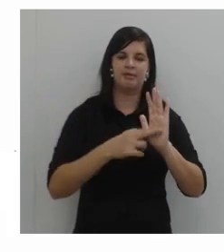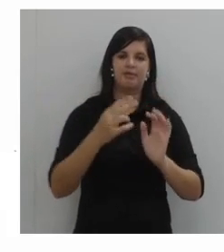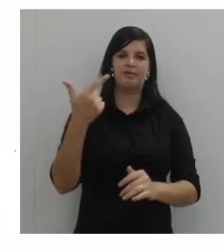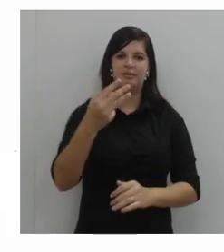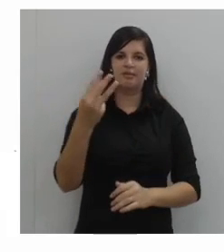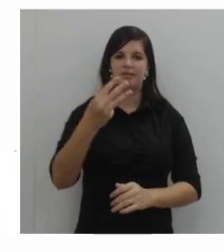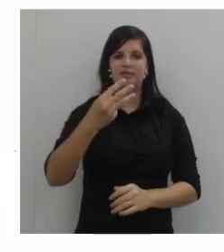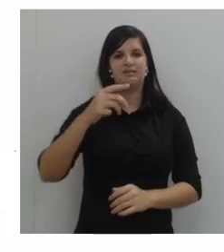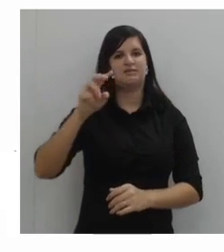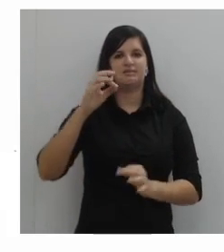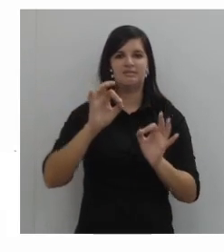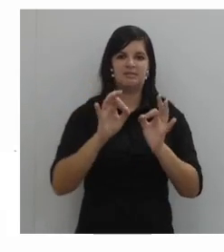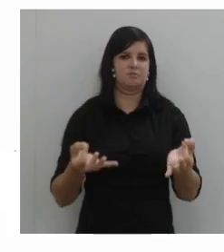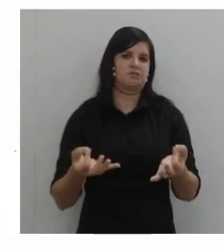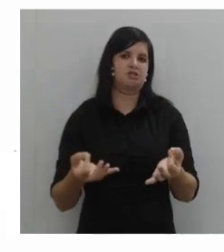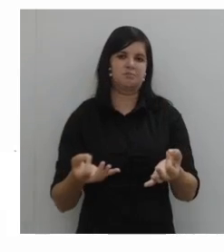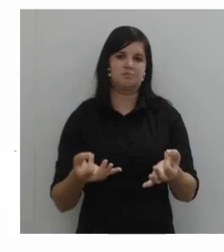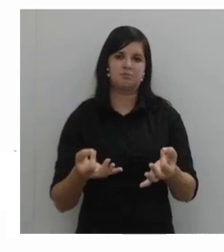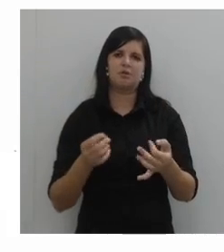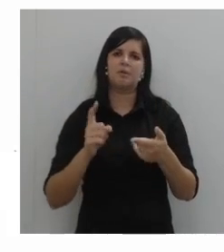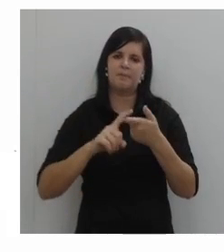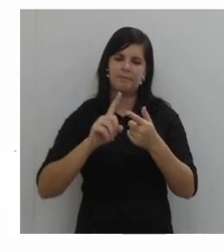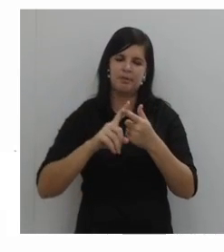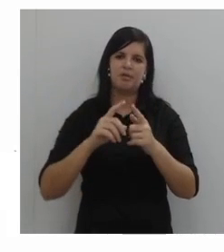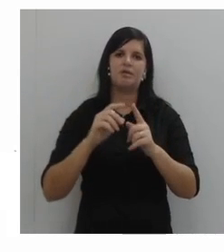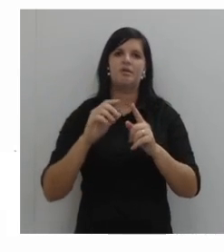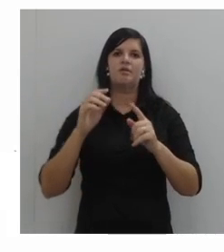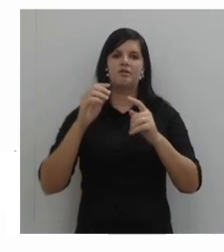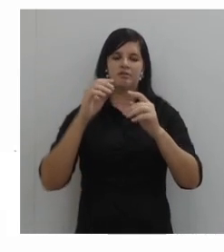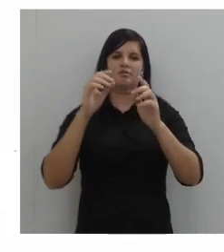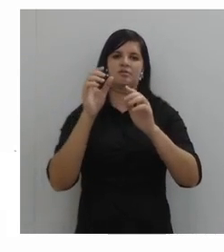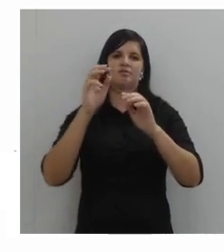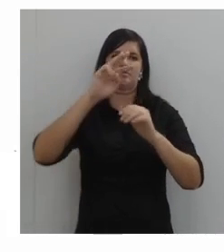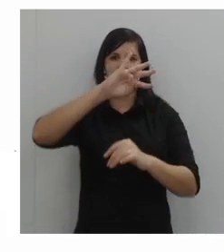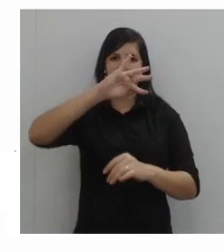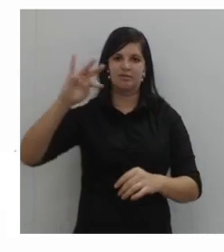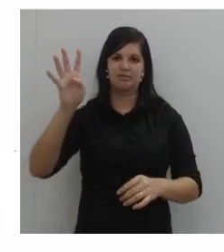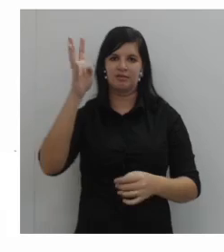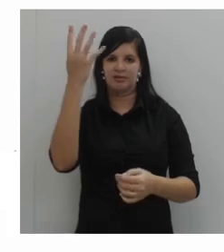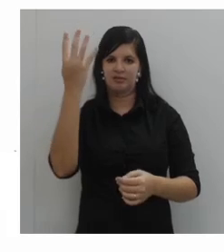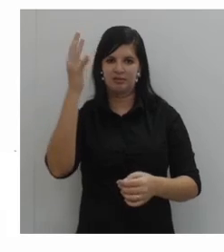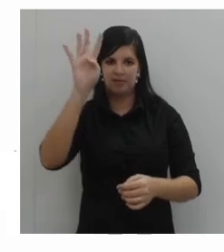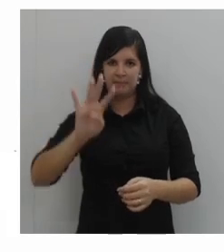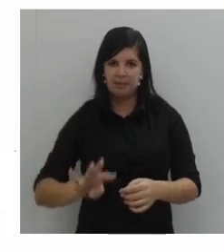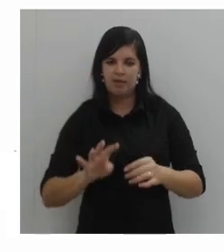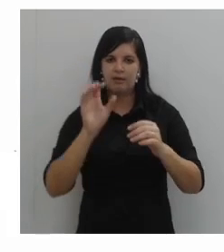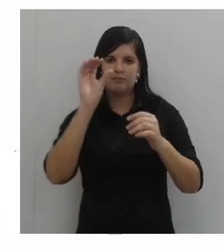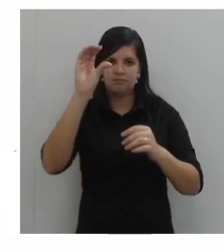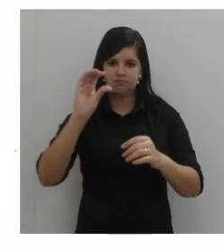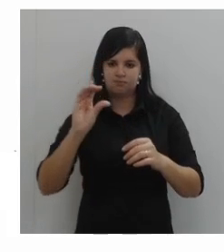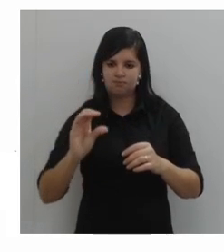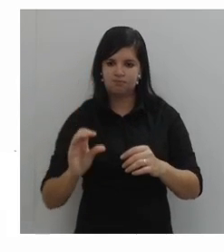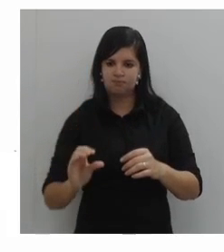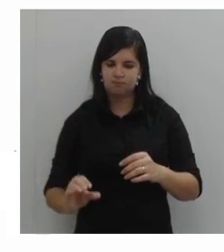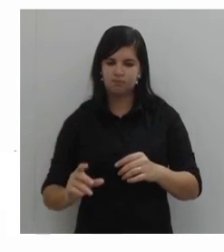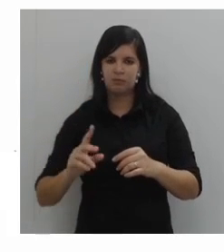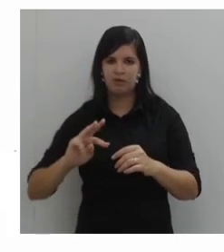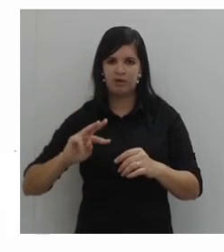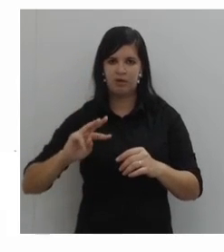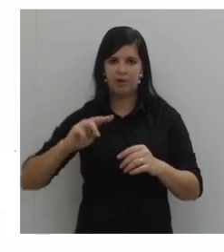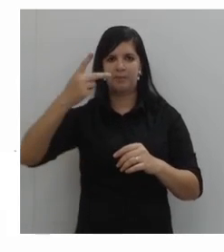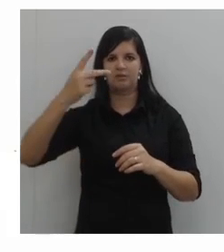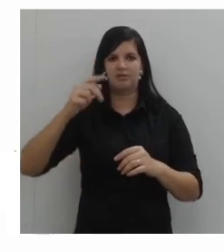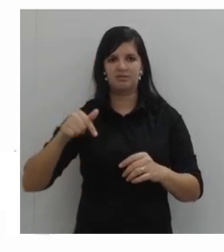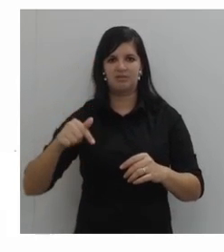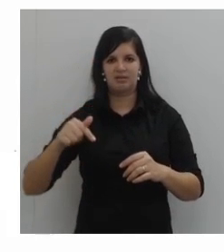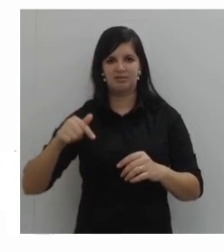diretamente proporcional, ou então preenchendo a tabela. Você está vendo aí que a quantidade de gotas está aumentando de 7